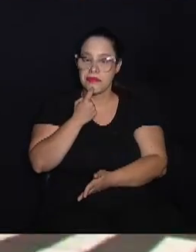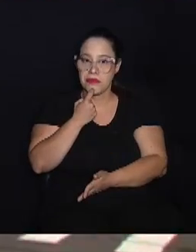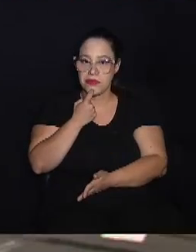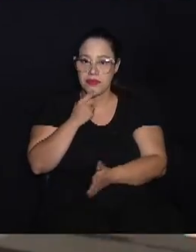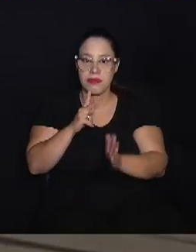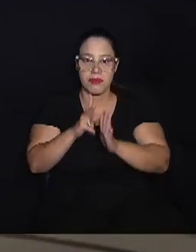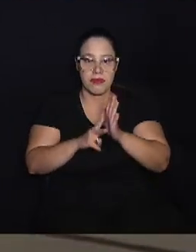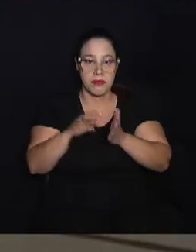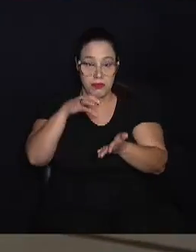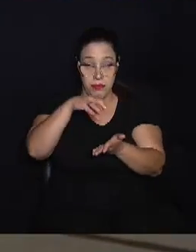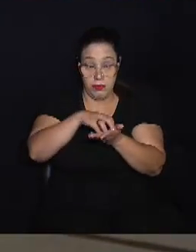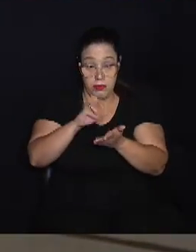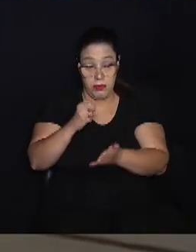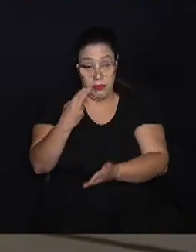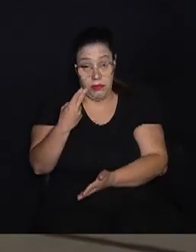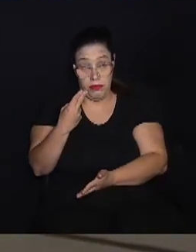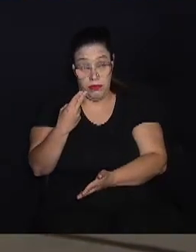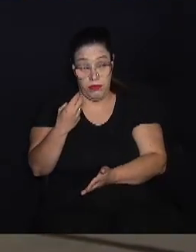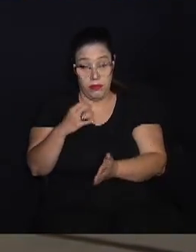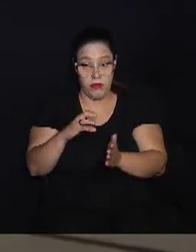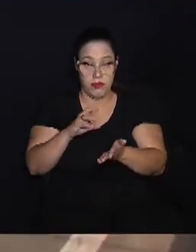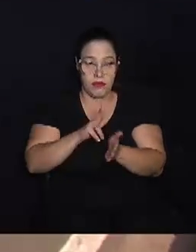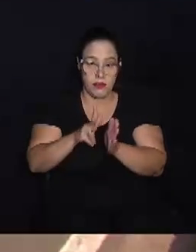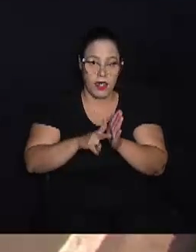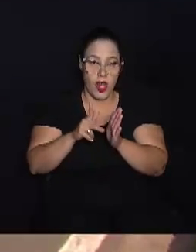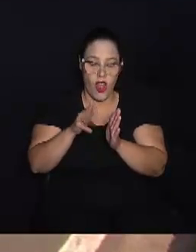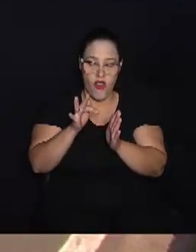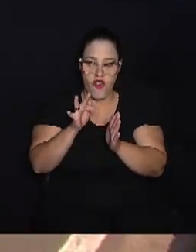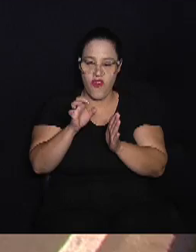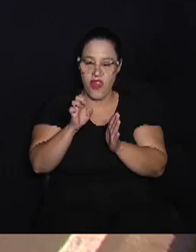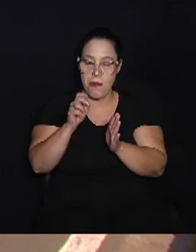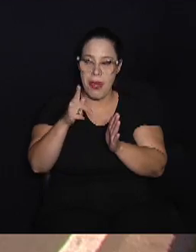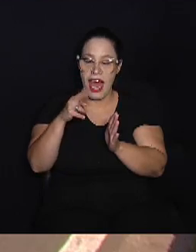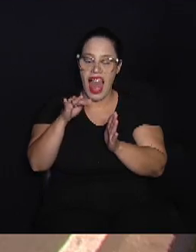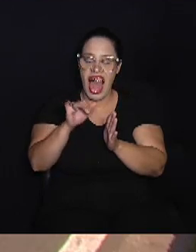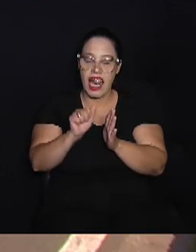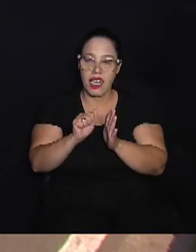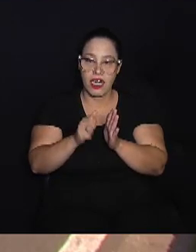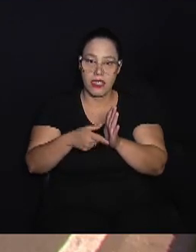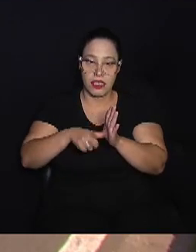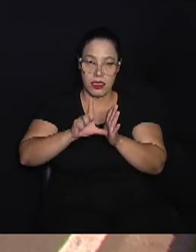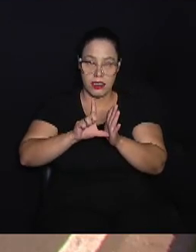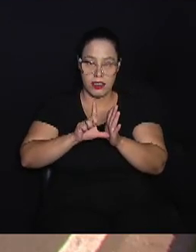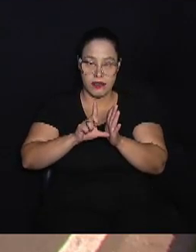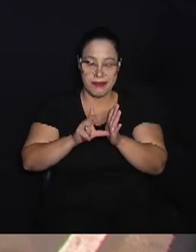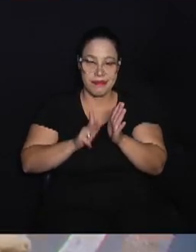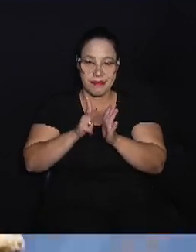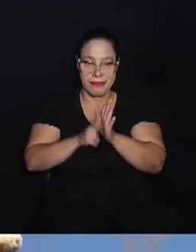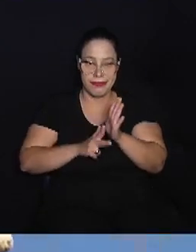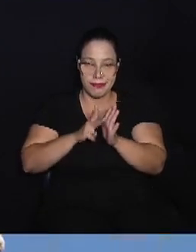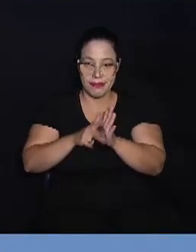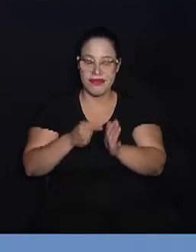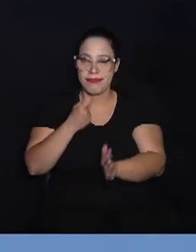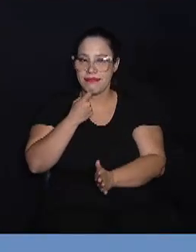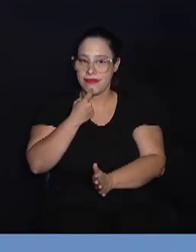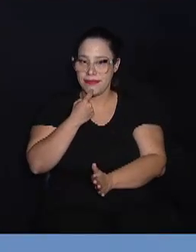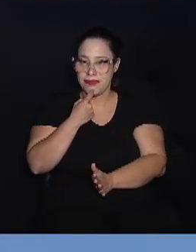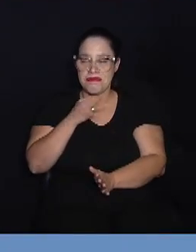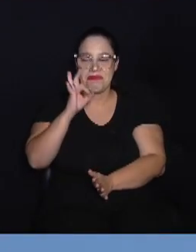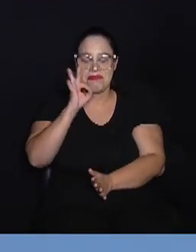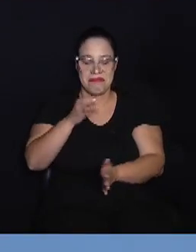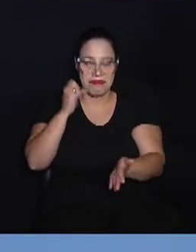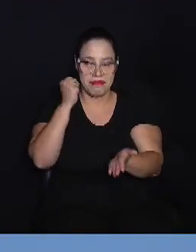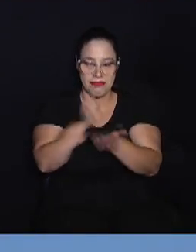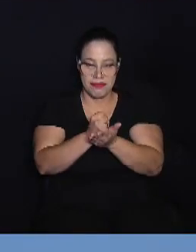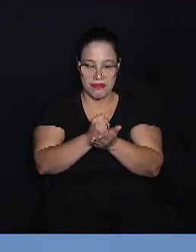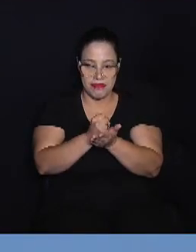Estação Central ou ainda Estação da Fepasa, é a antiga estação ferroviária da cidade, um verdadeiro